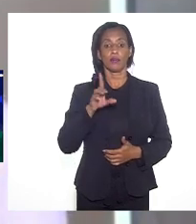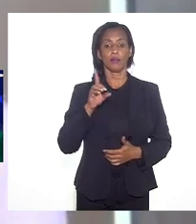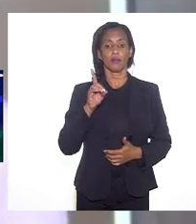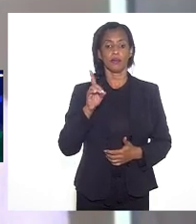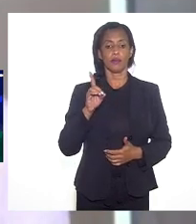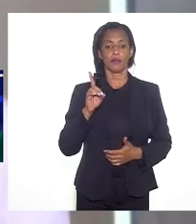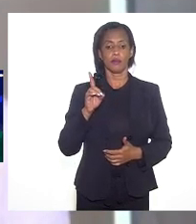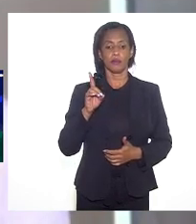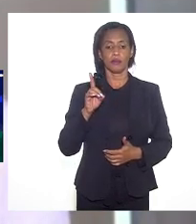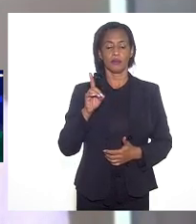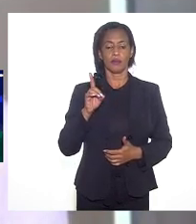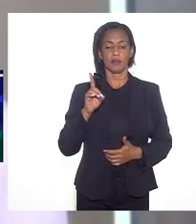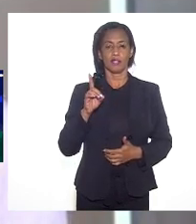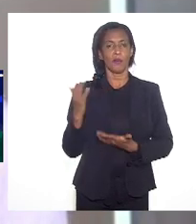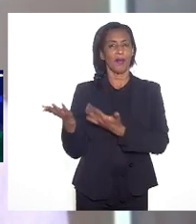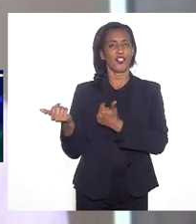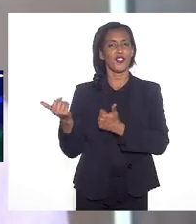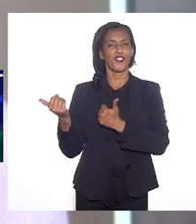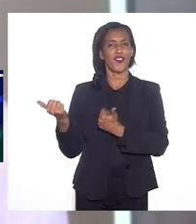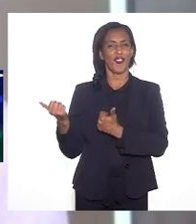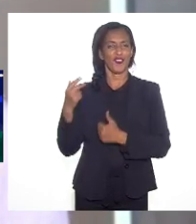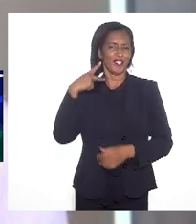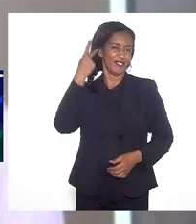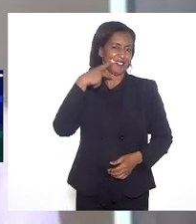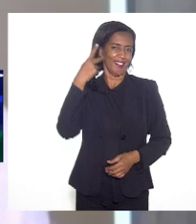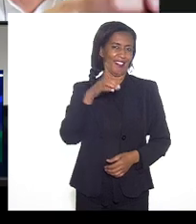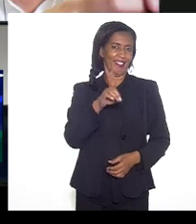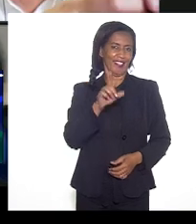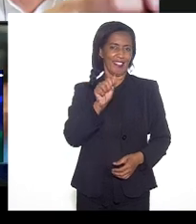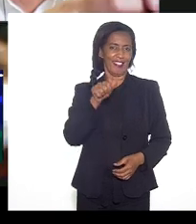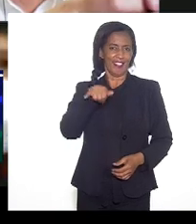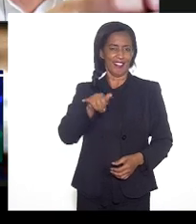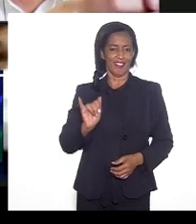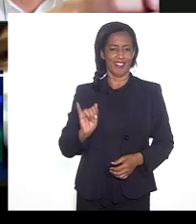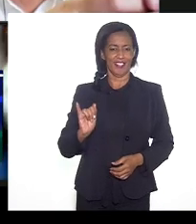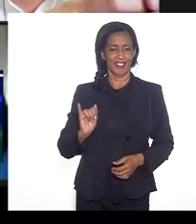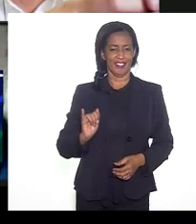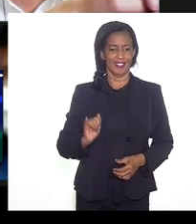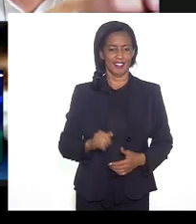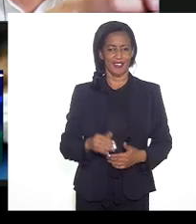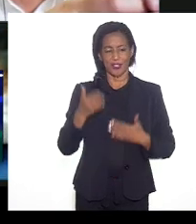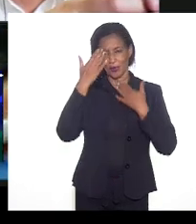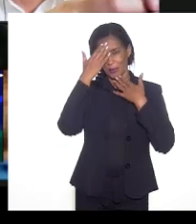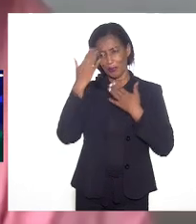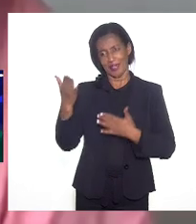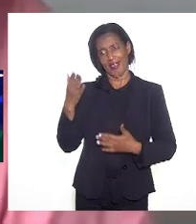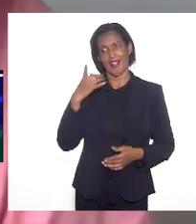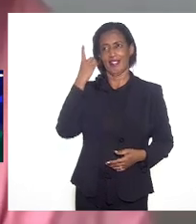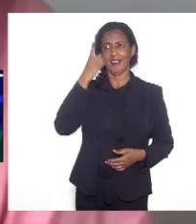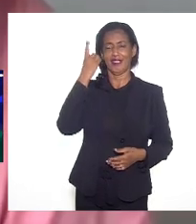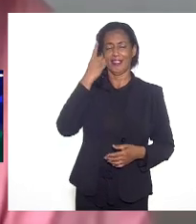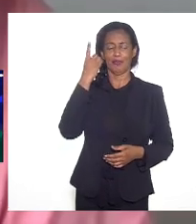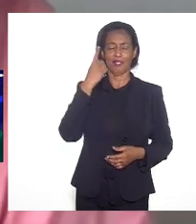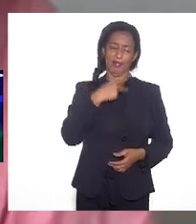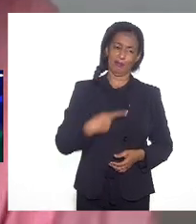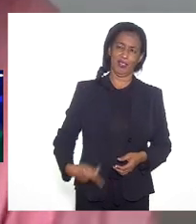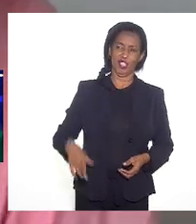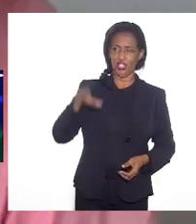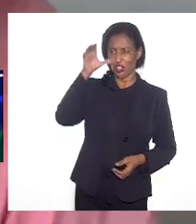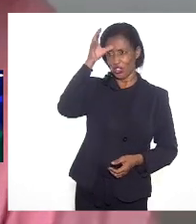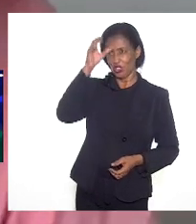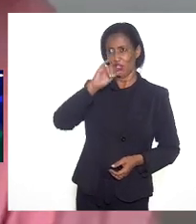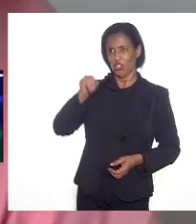deputada mais jovem no parlamento, Dani Monteiro. Obrigada, deputada presidente Tia Ju.